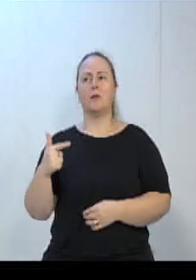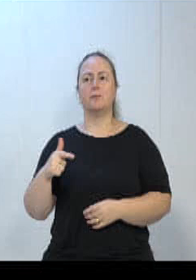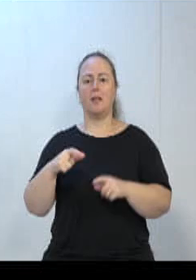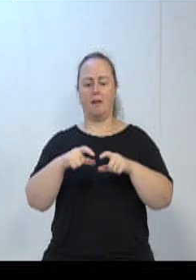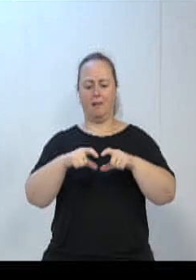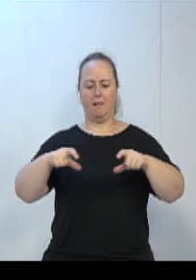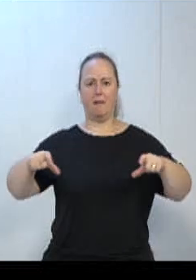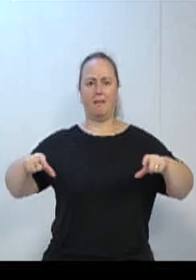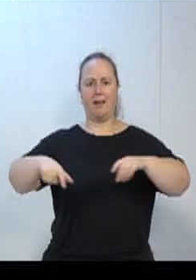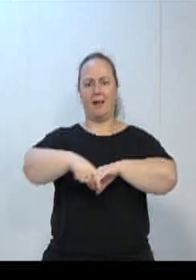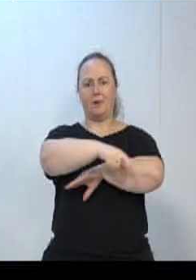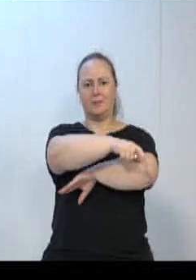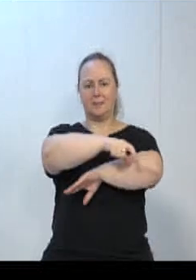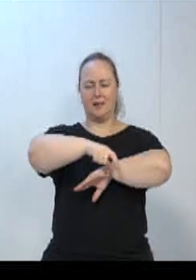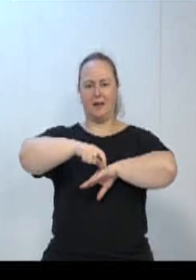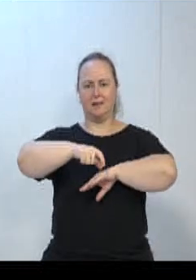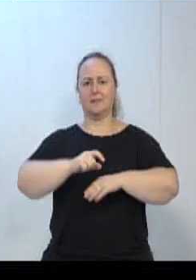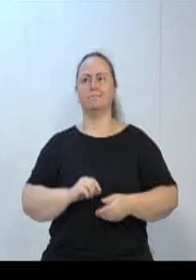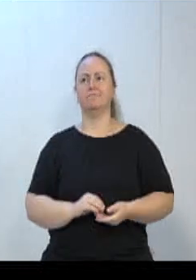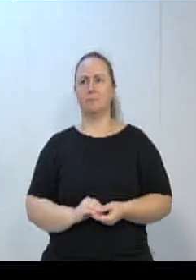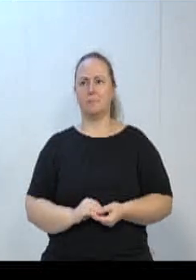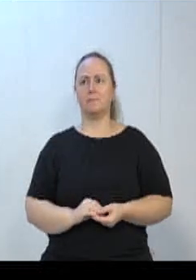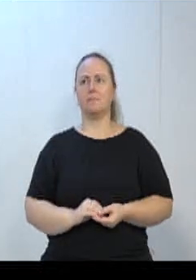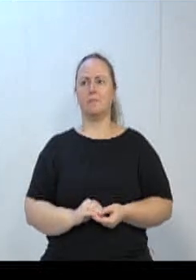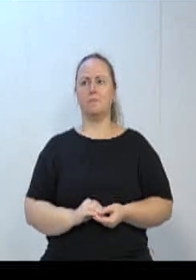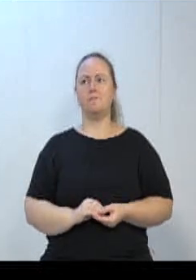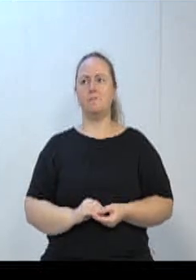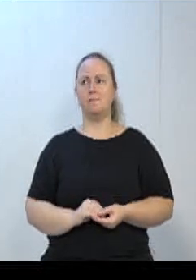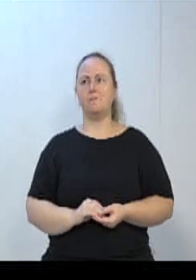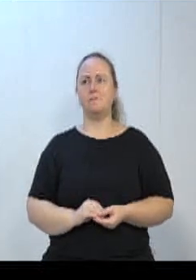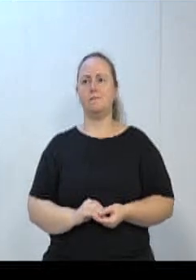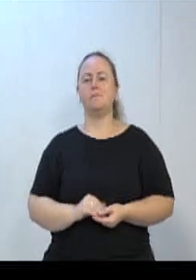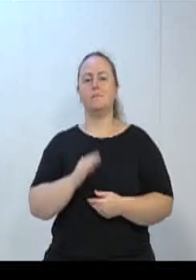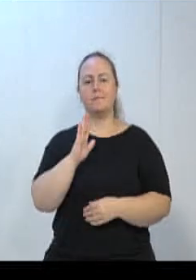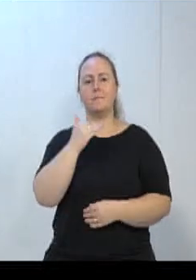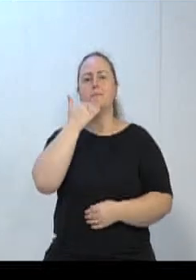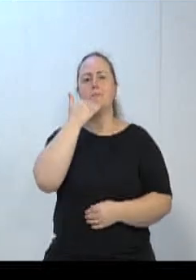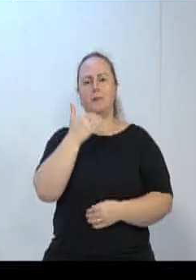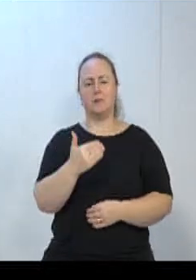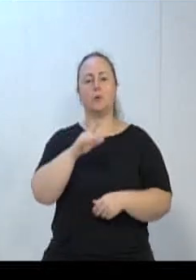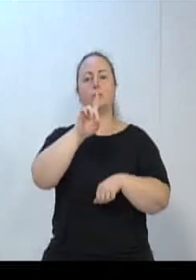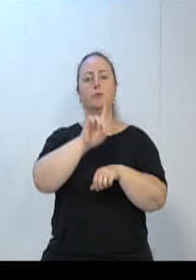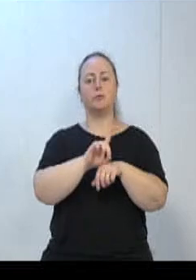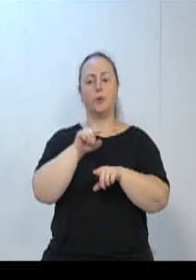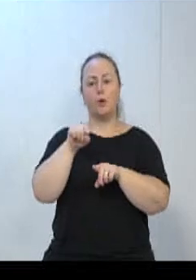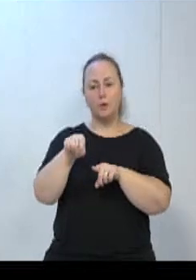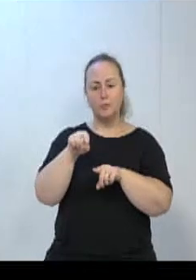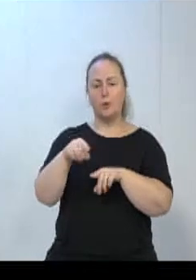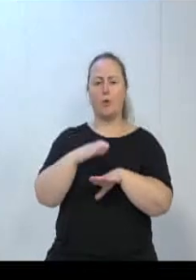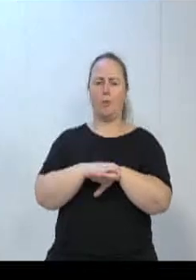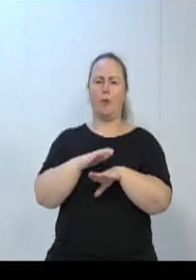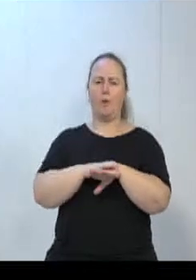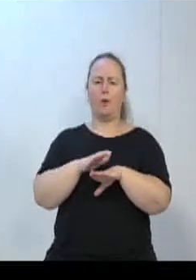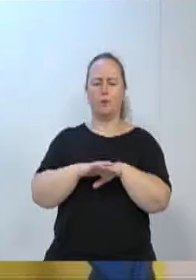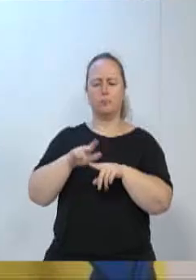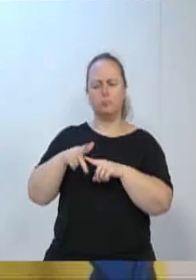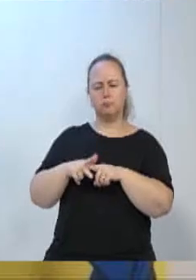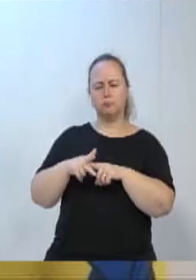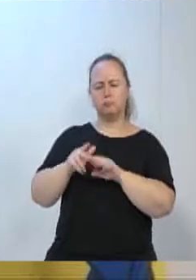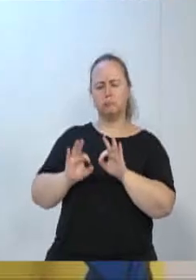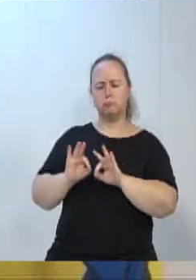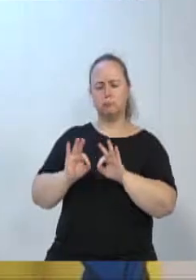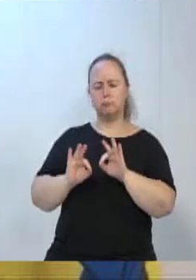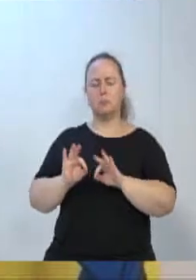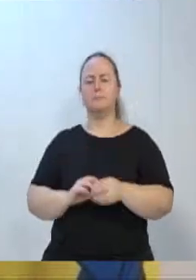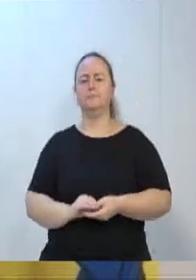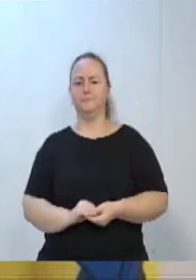solicitamos, já indicamos o cidadão, o proprietário parece que já se prontificou a estar fazendo. É importante também deixar isso bem claro.